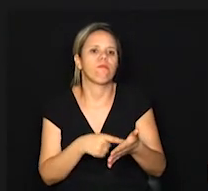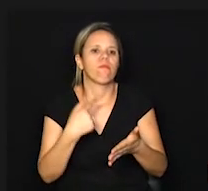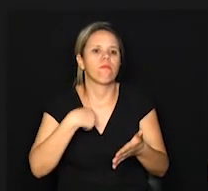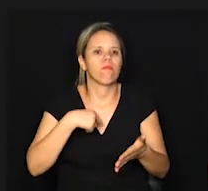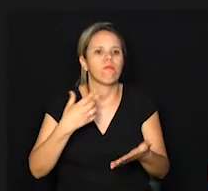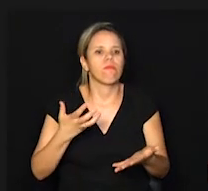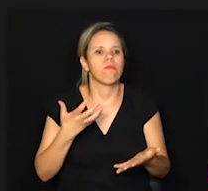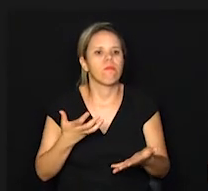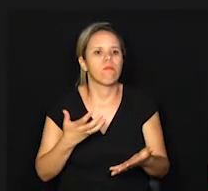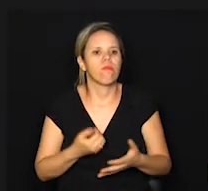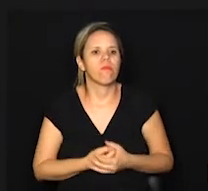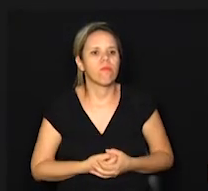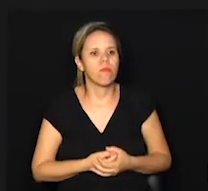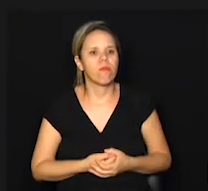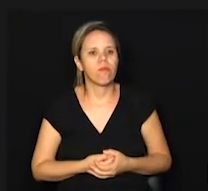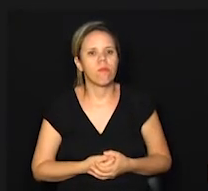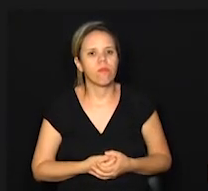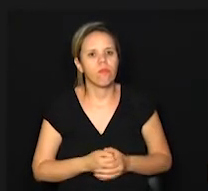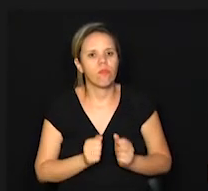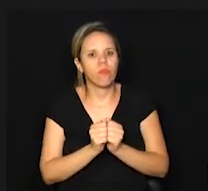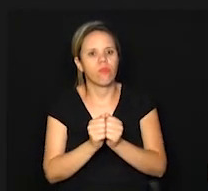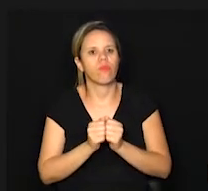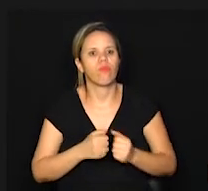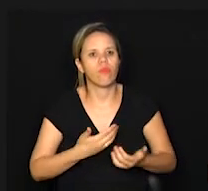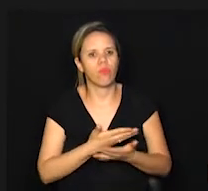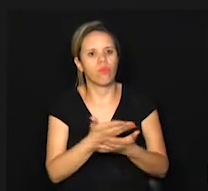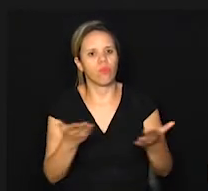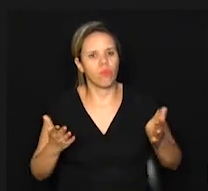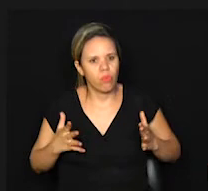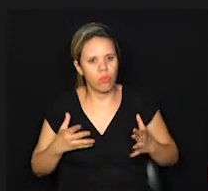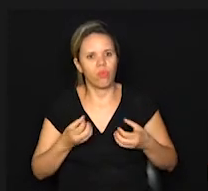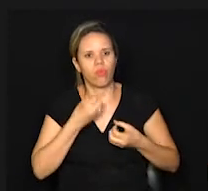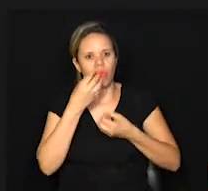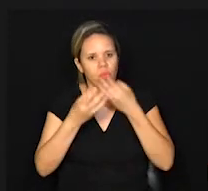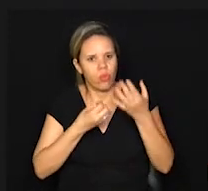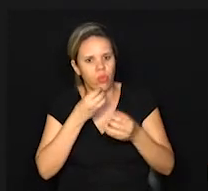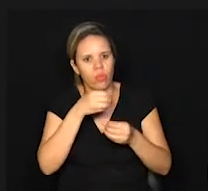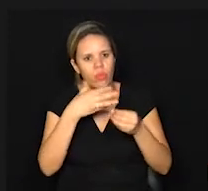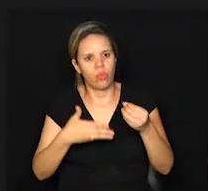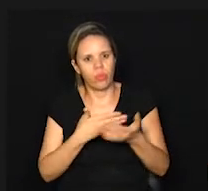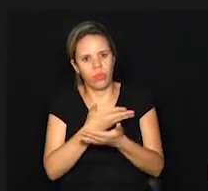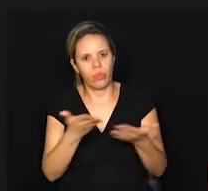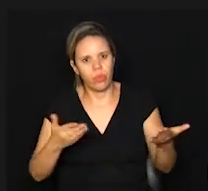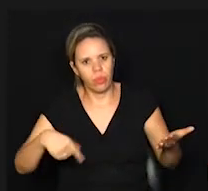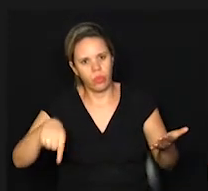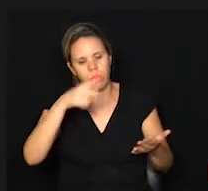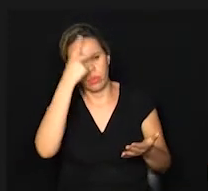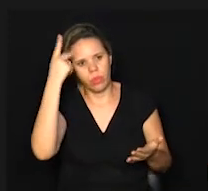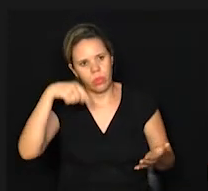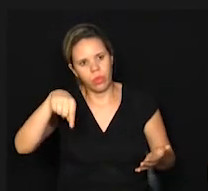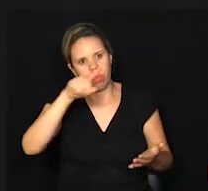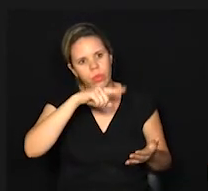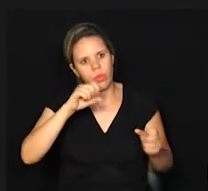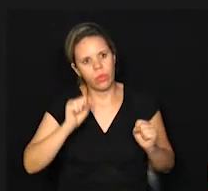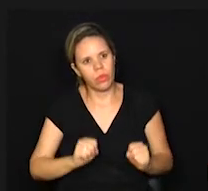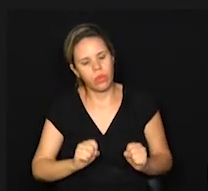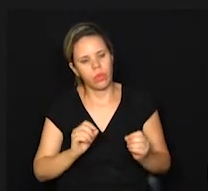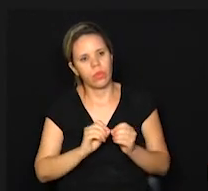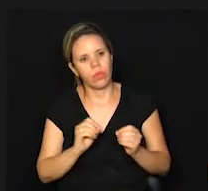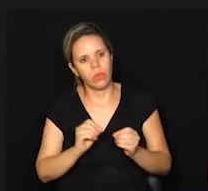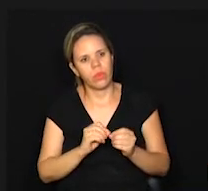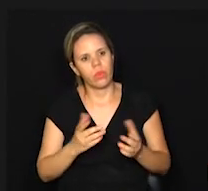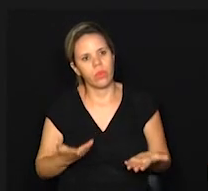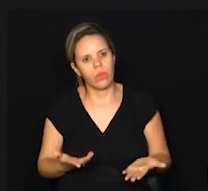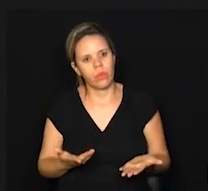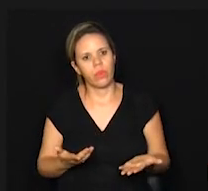queria juntar todo esse depoimento de vocês, aqueles que fizeram